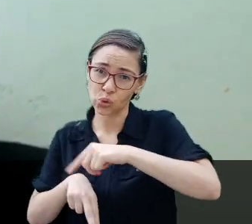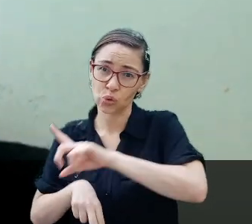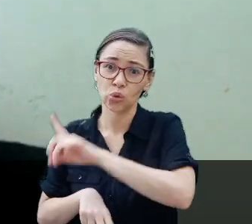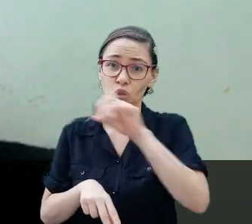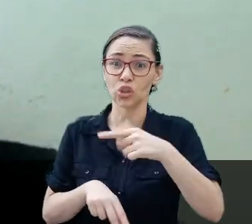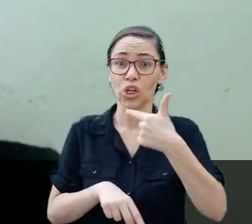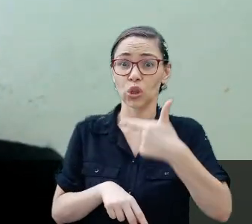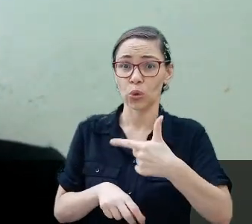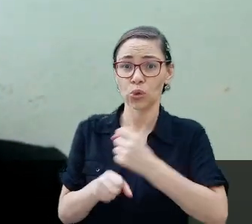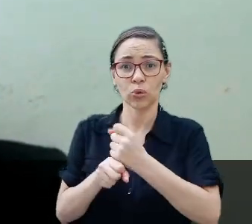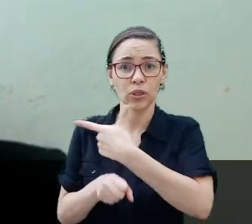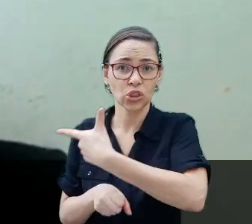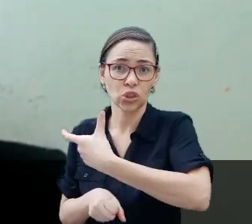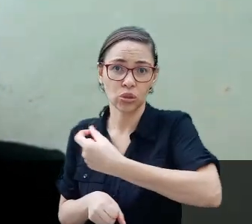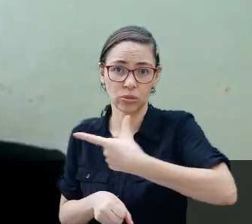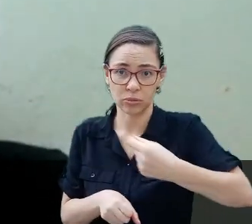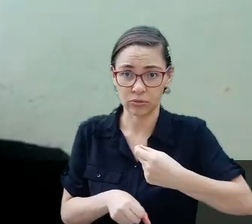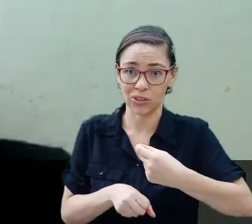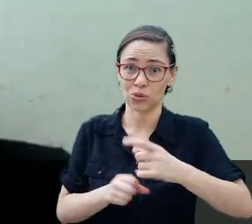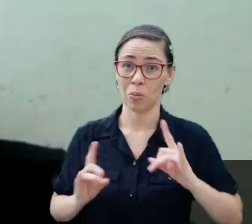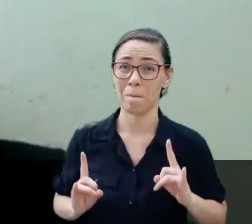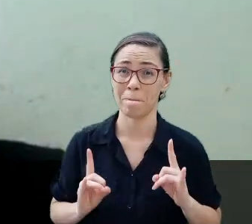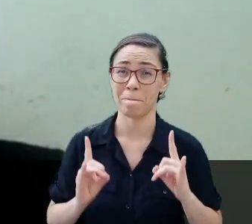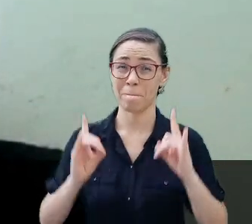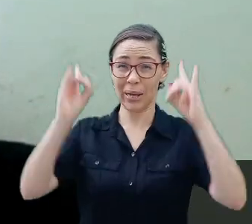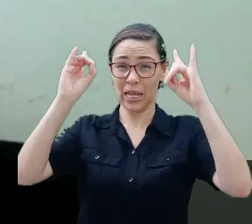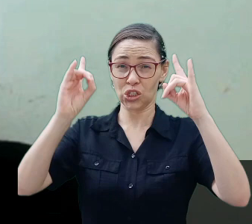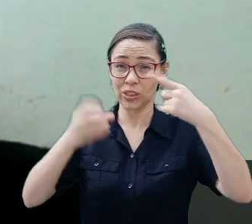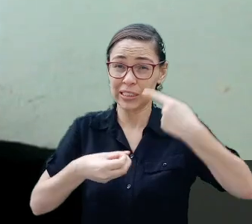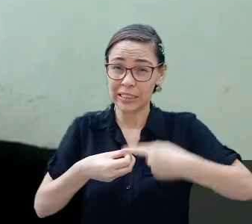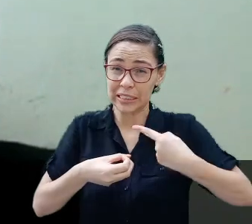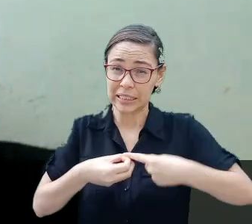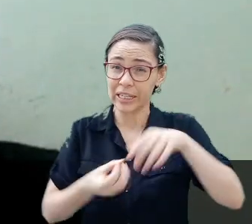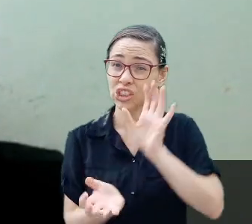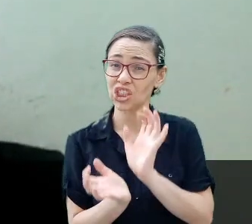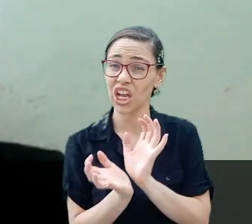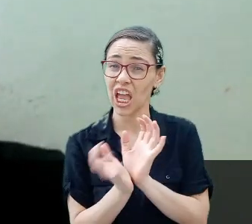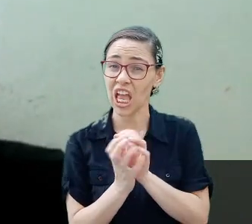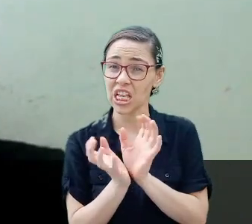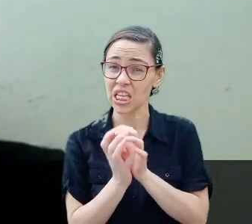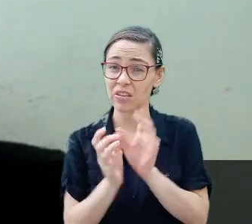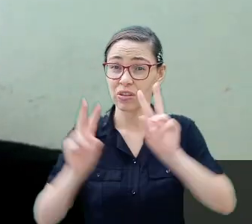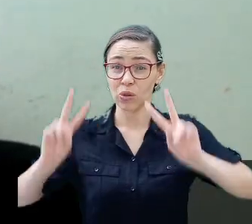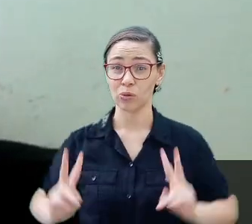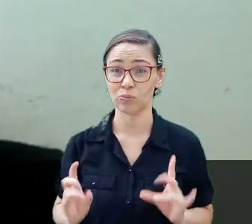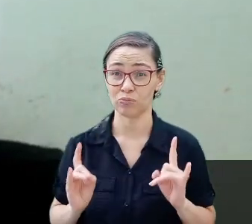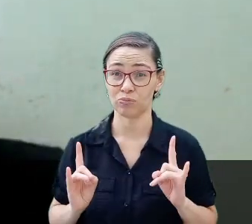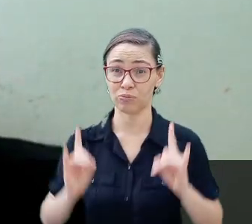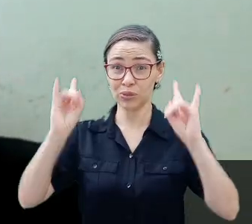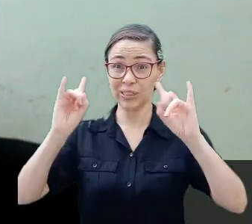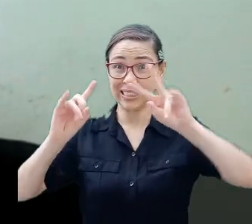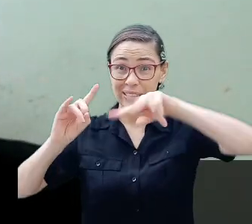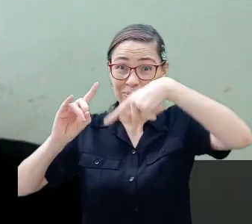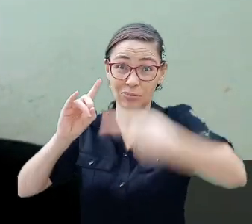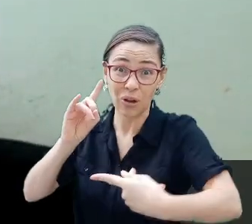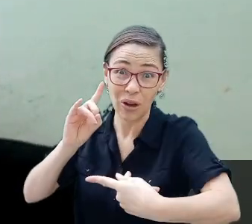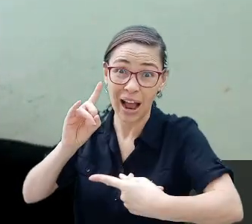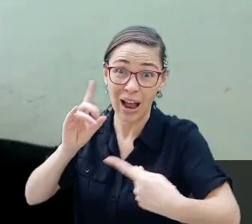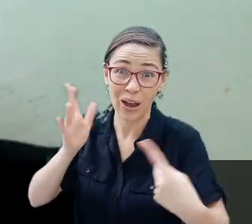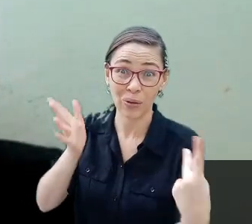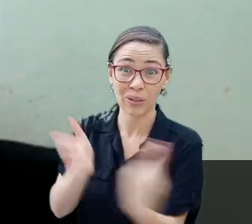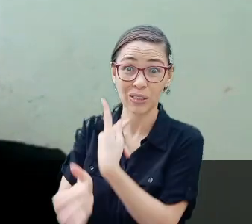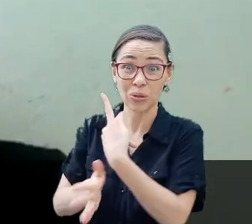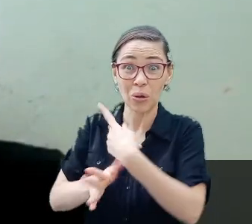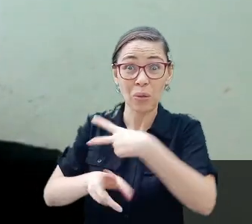de um prédio conhecido como Torres Gêmeas, um dos símbolos da desigualdade social em Recife. A morte